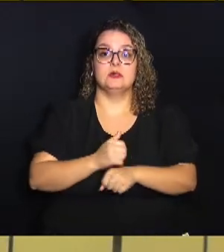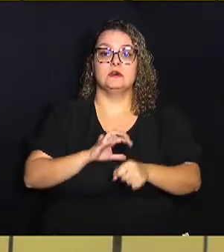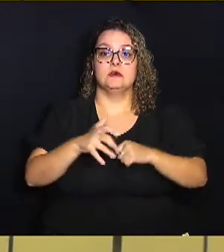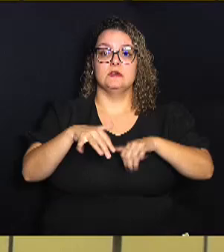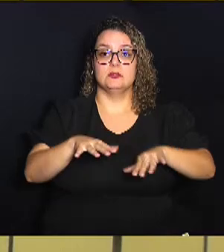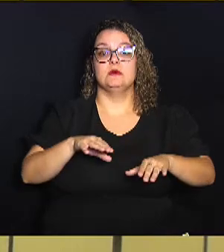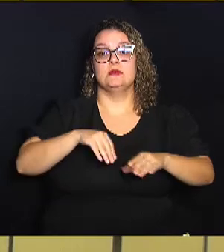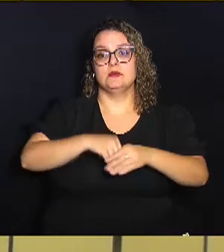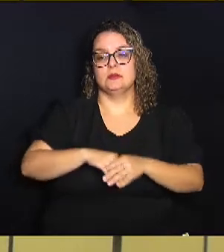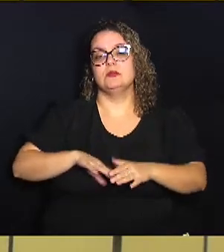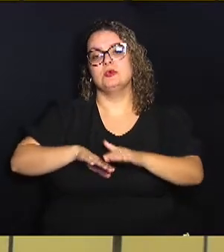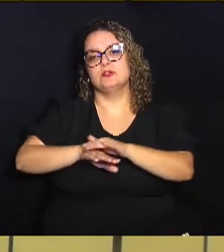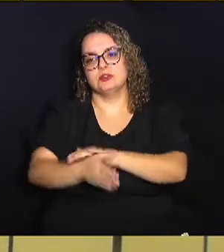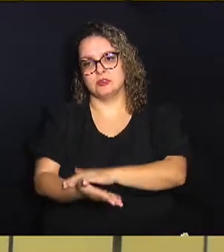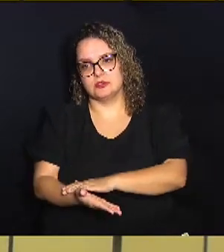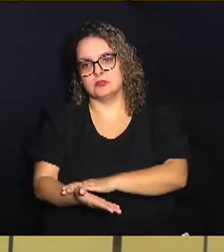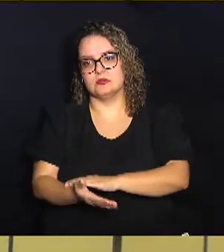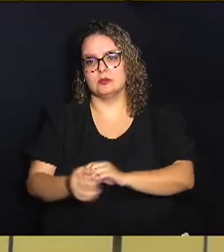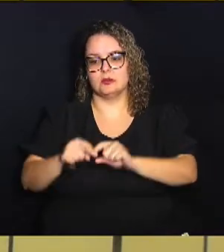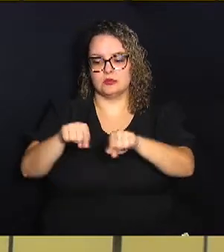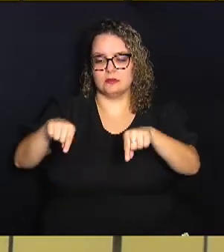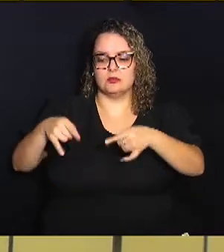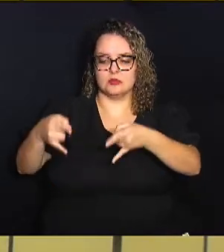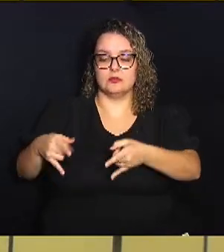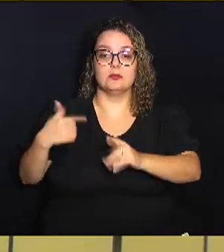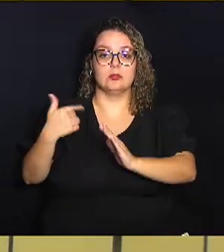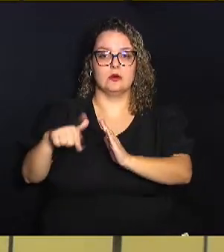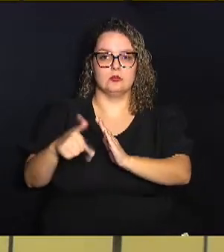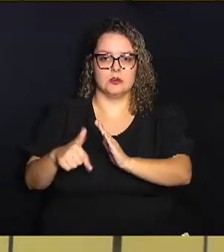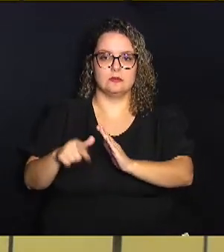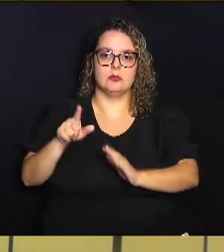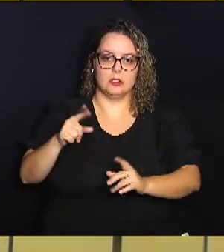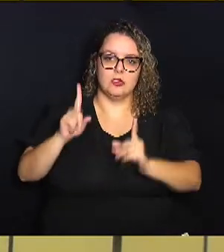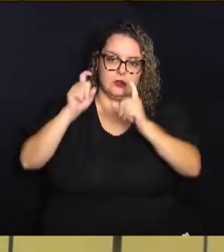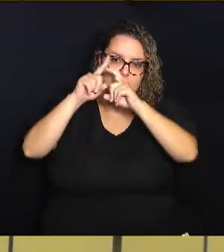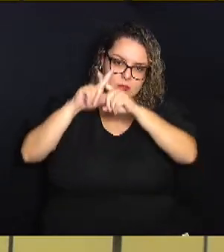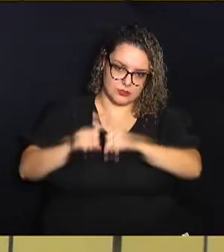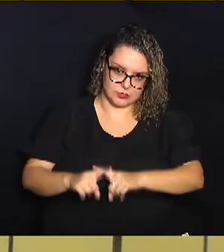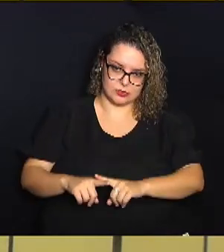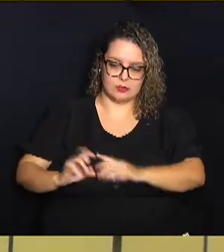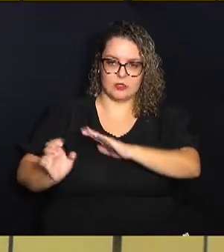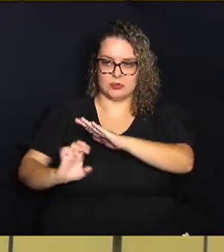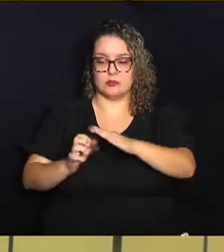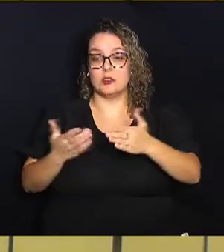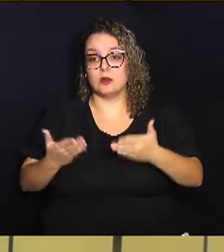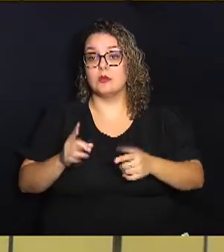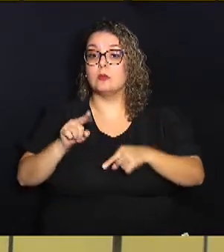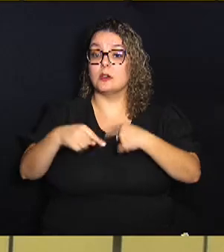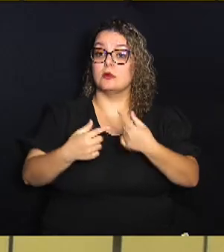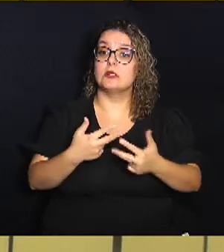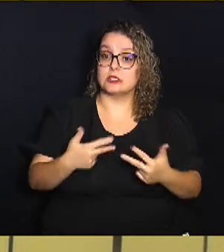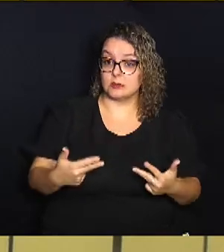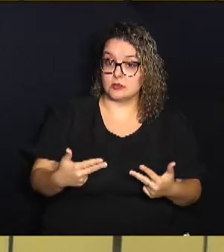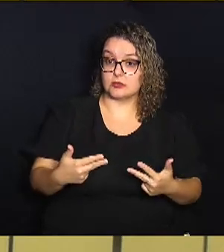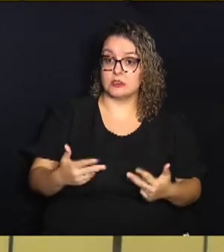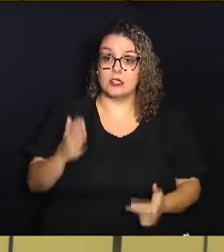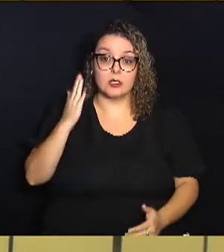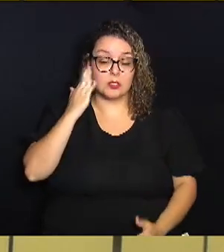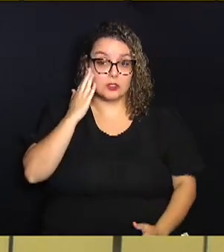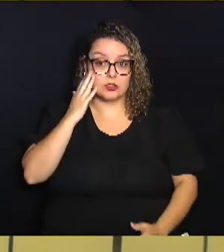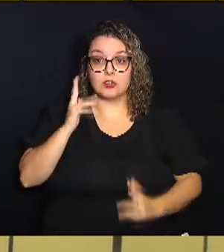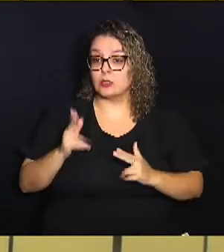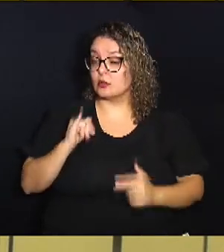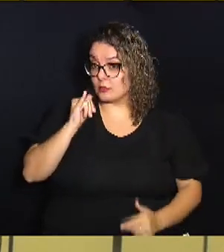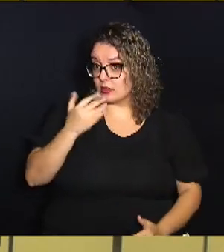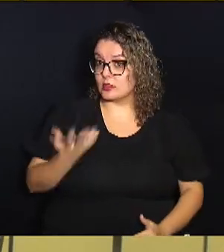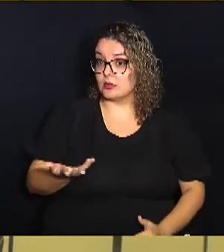acostumaram a ficar o quê? Nos seus quartos, no seu home office. Então isso é um desafio para as empresas hoje. O outro ponto é entender, como você colocou